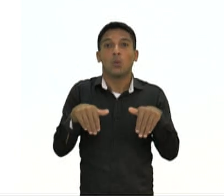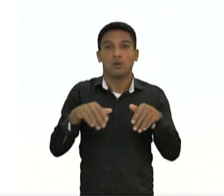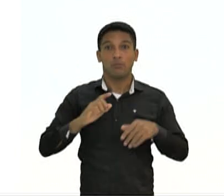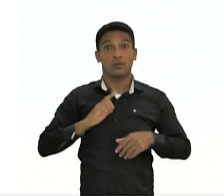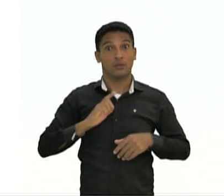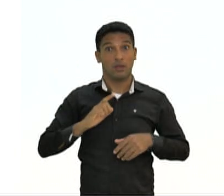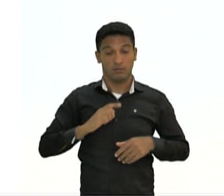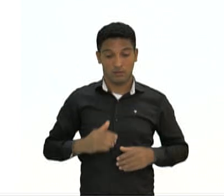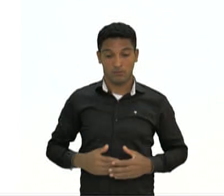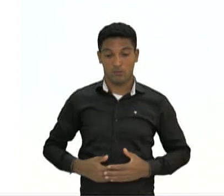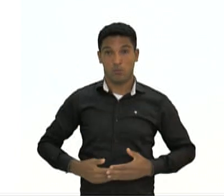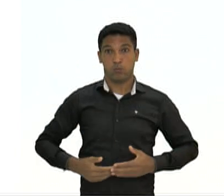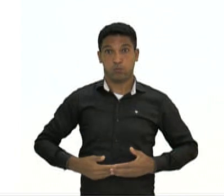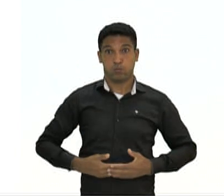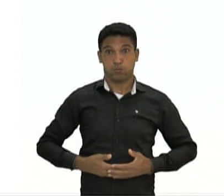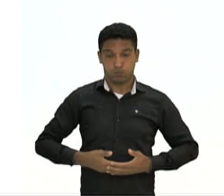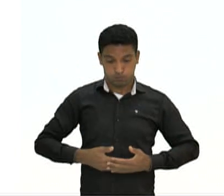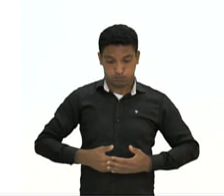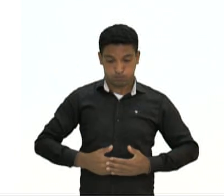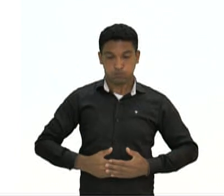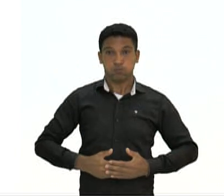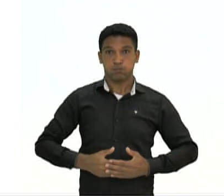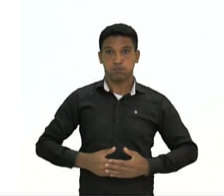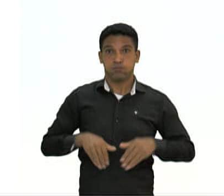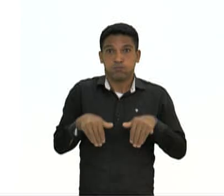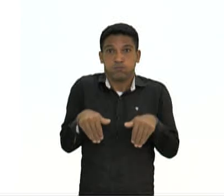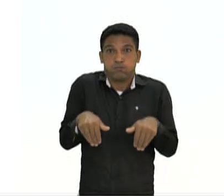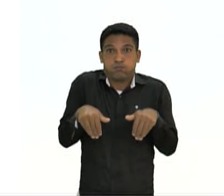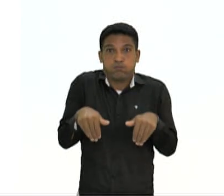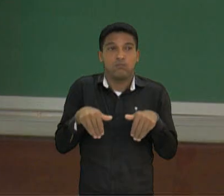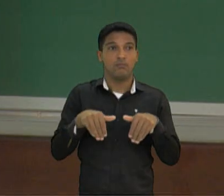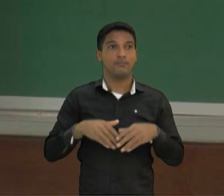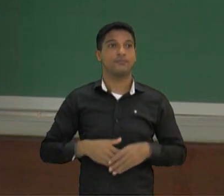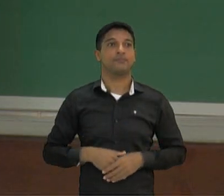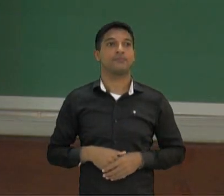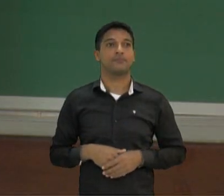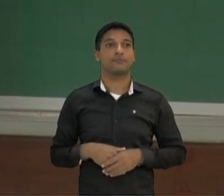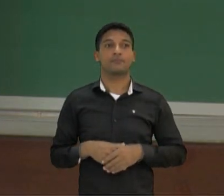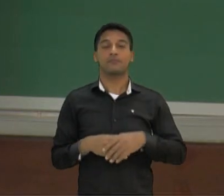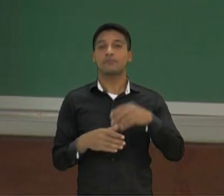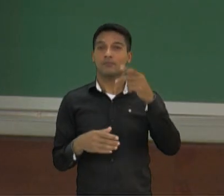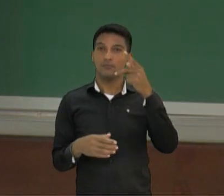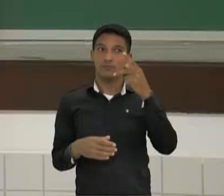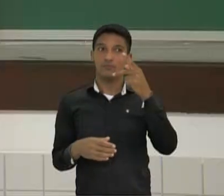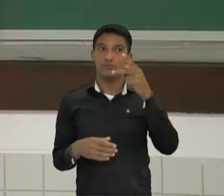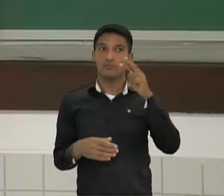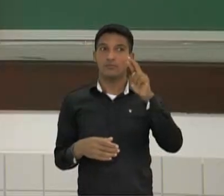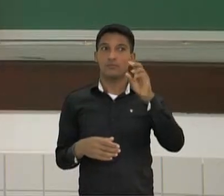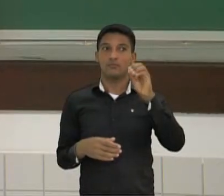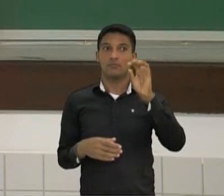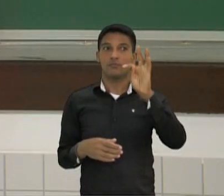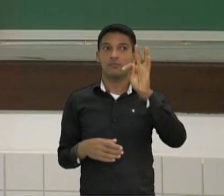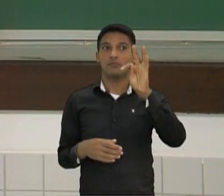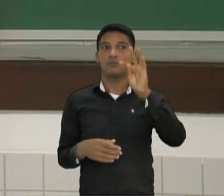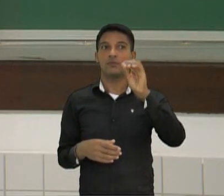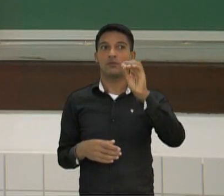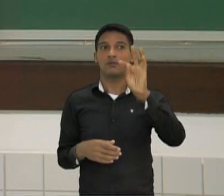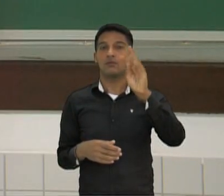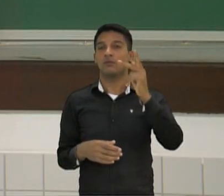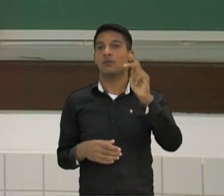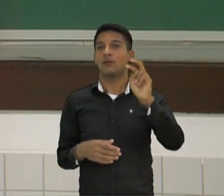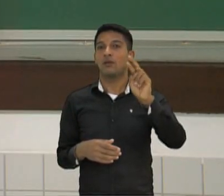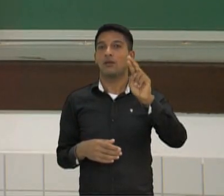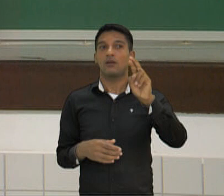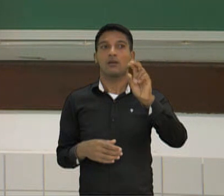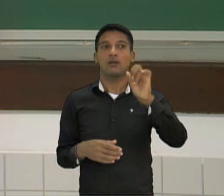os prototérios, que são mamíferos ovíparos. Notem, pessoal, que na hora da gente preencher aqui, eu coloquei as mesmas